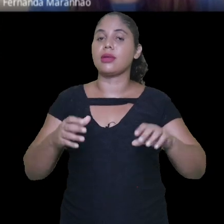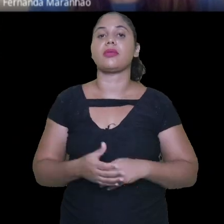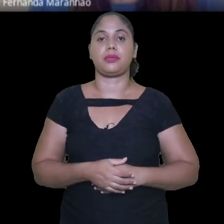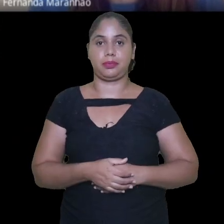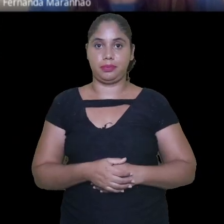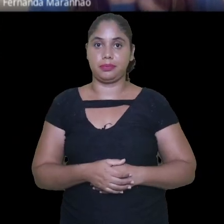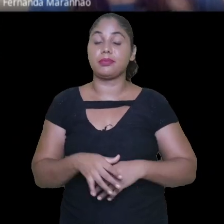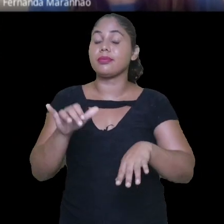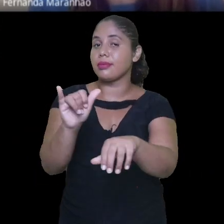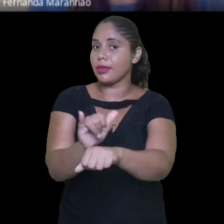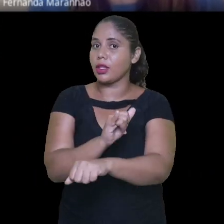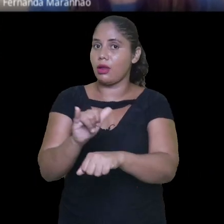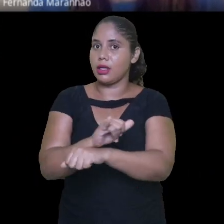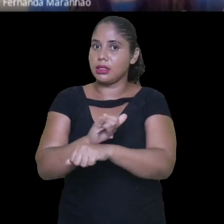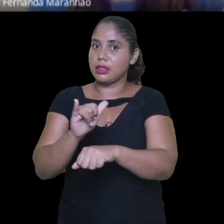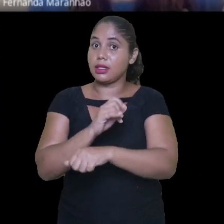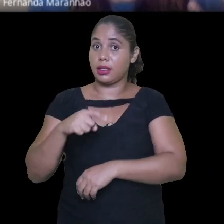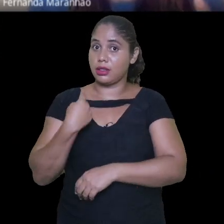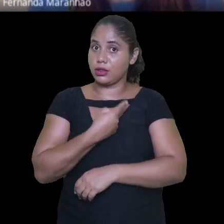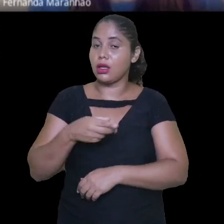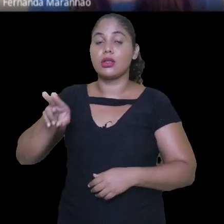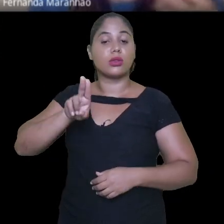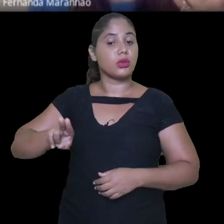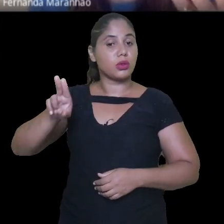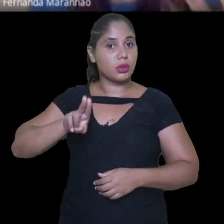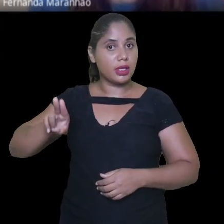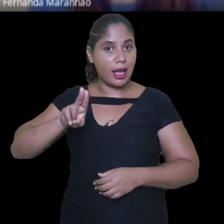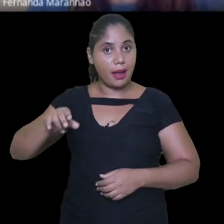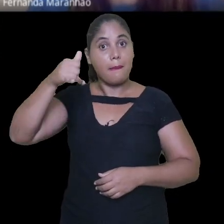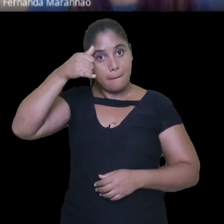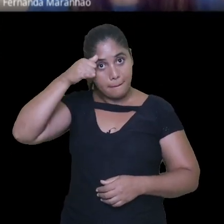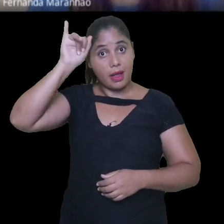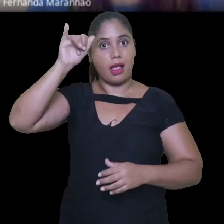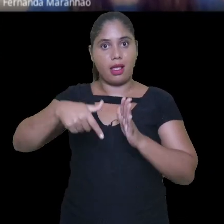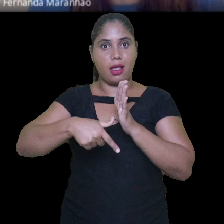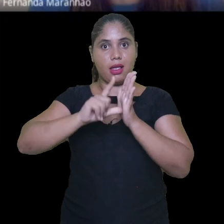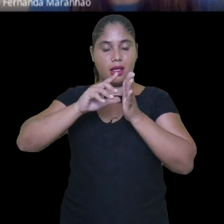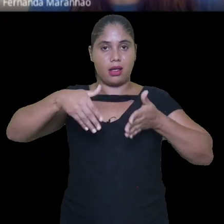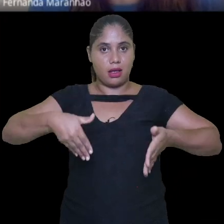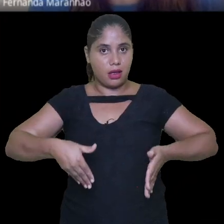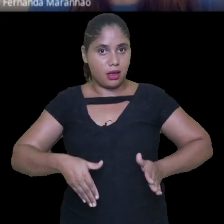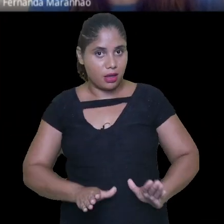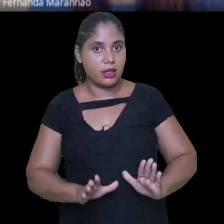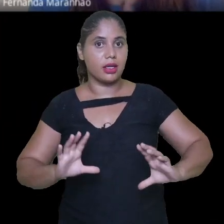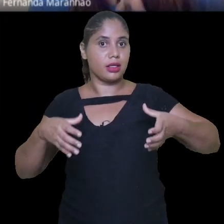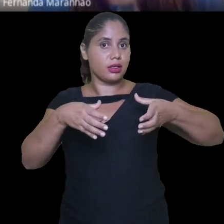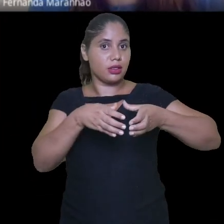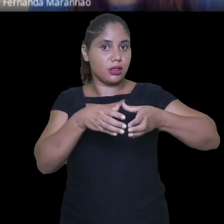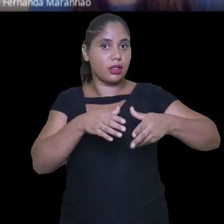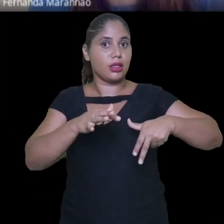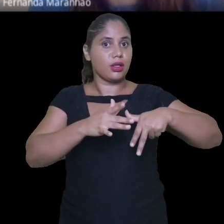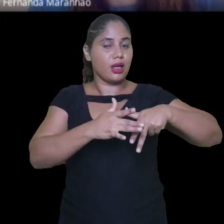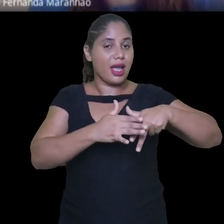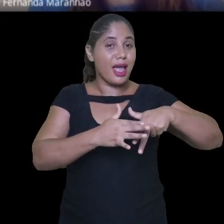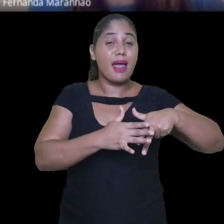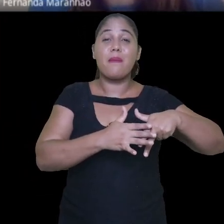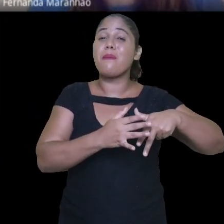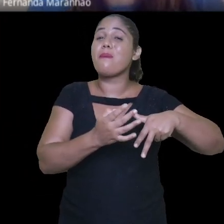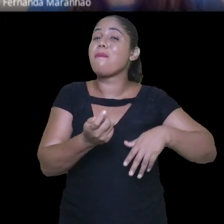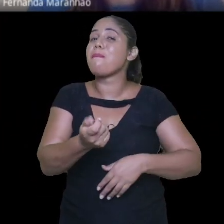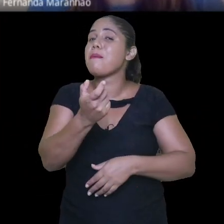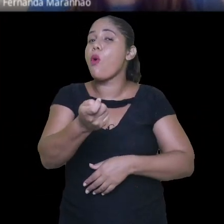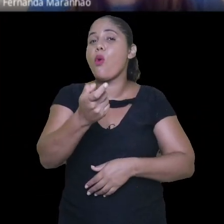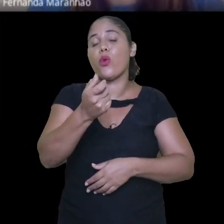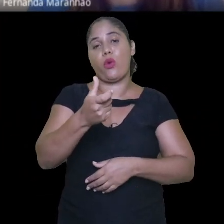de pacientes, elas são frágeis, e isso nos levou a estudar outras estratégias ao longo do tempo para tentar identificar pacientes com risco